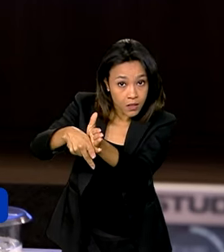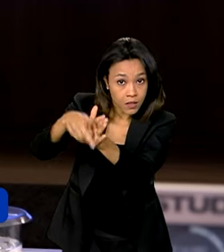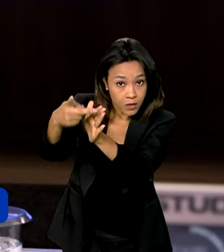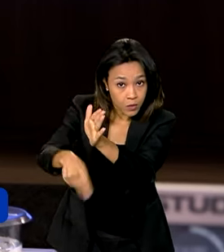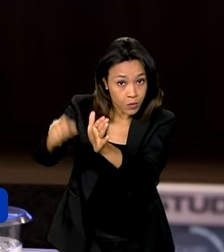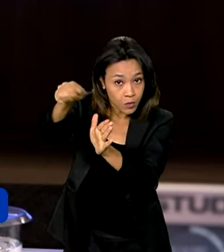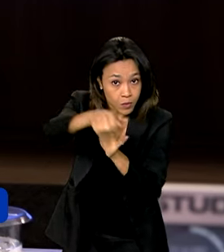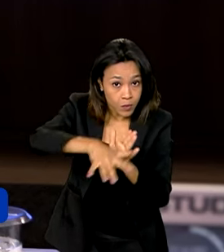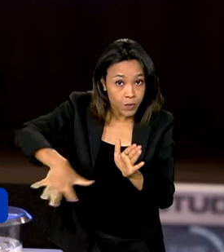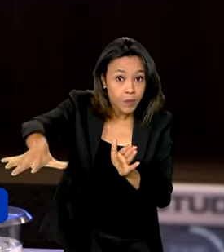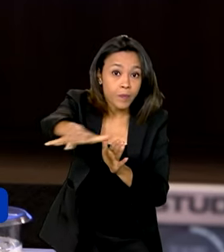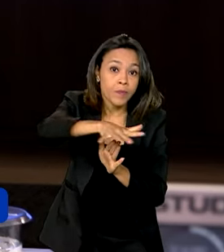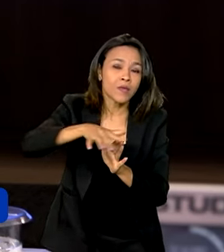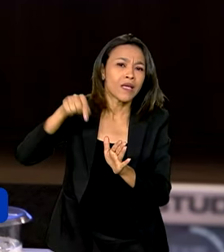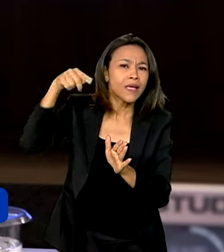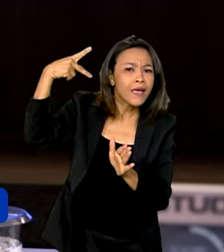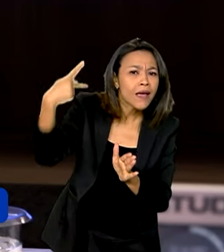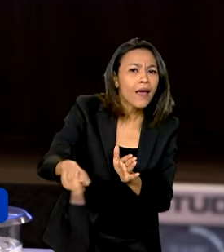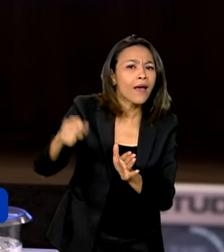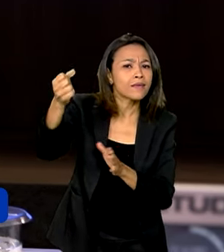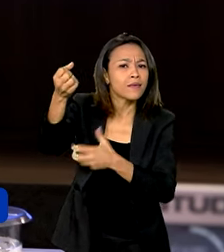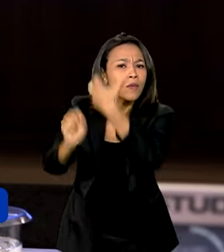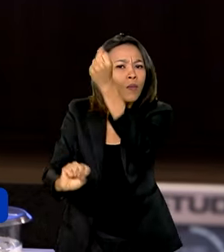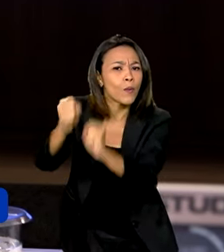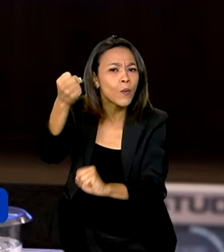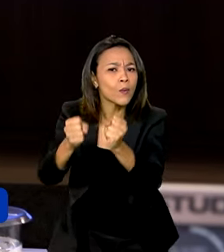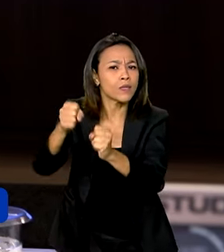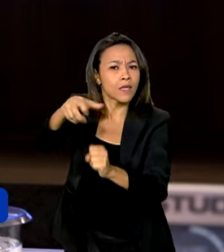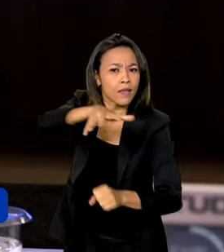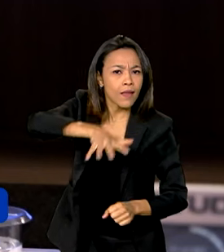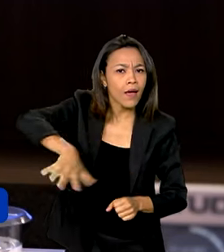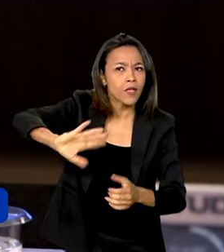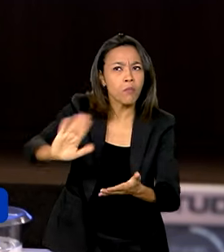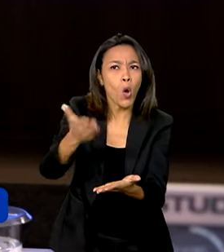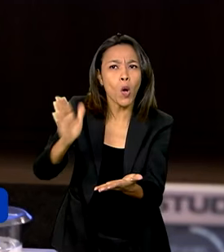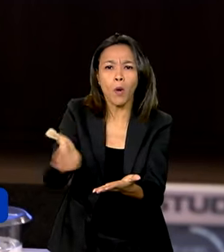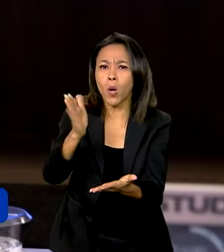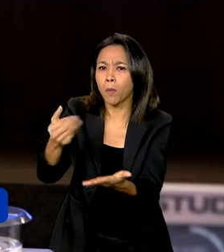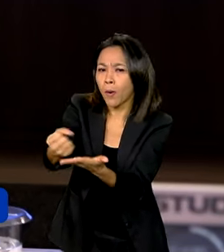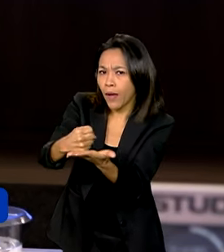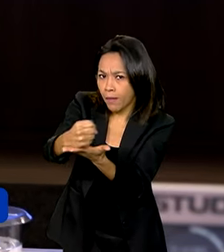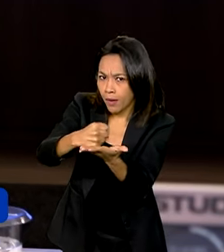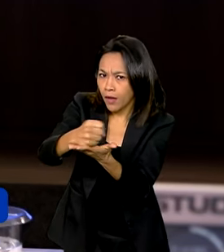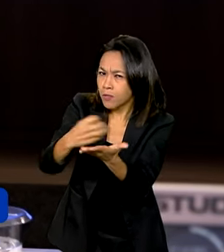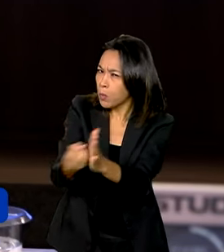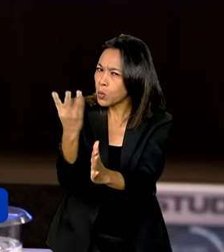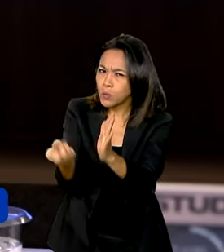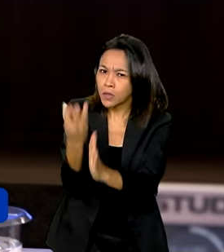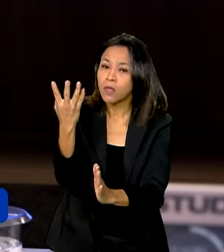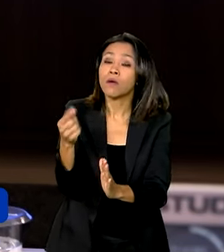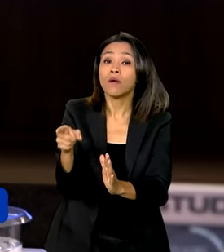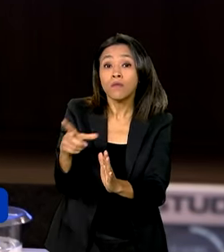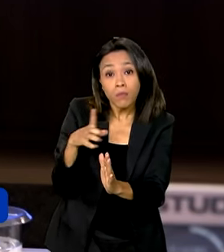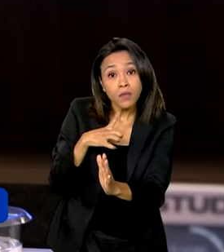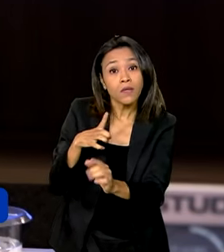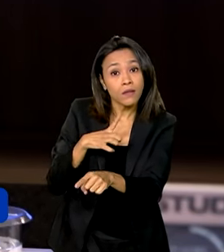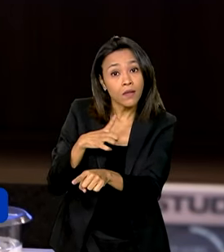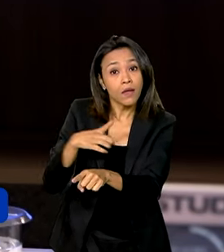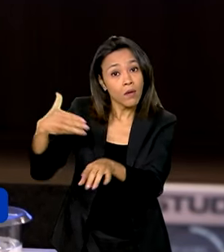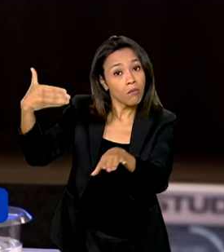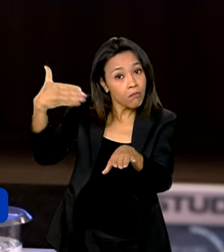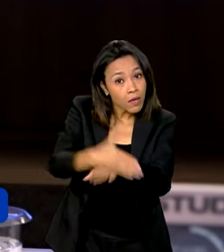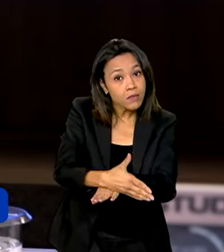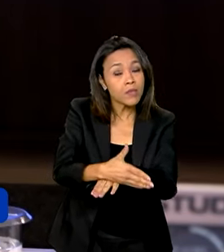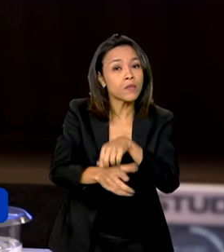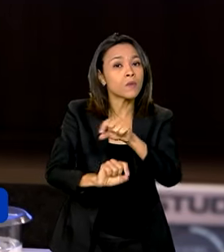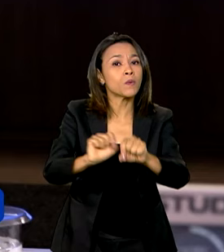maneira que a própria indústria e da saúde no Brasil possa ter um papel ativo na